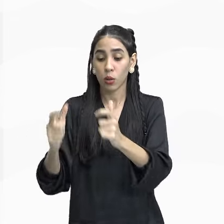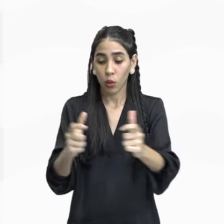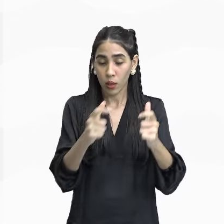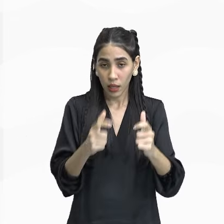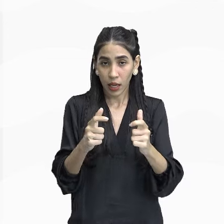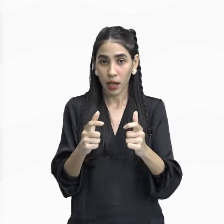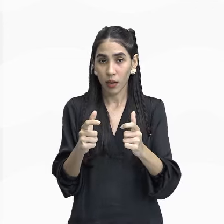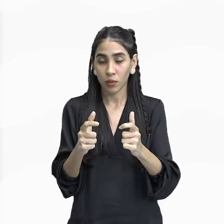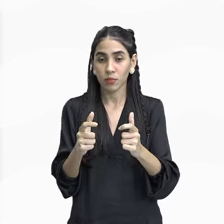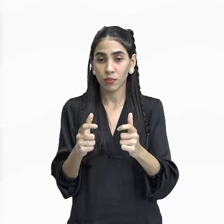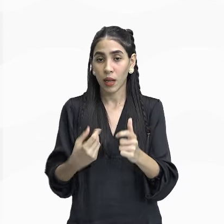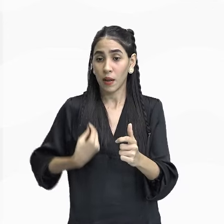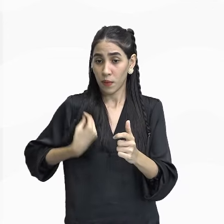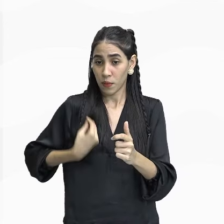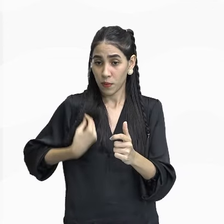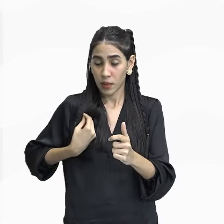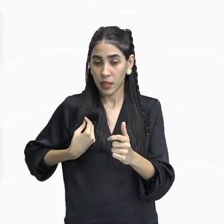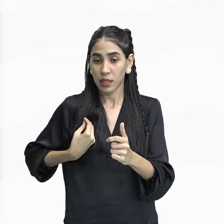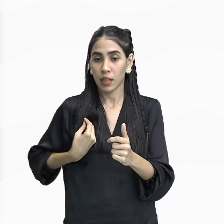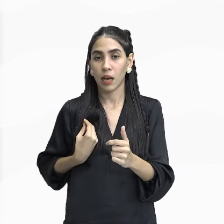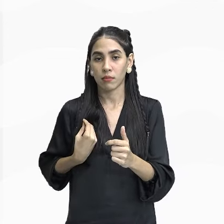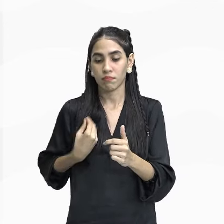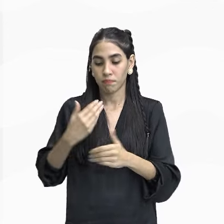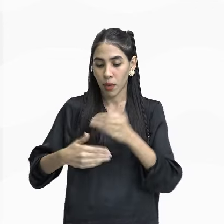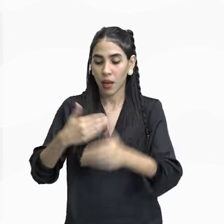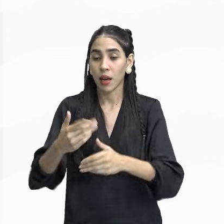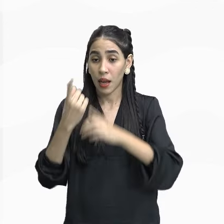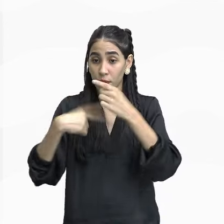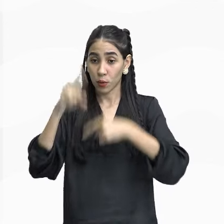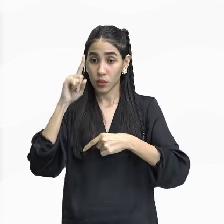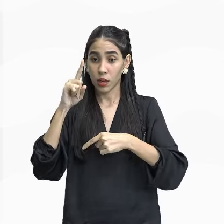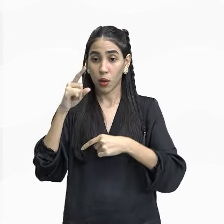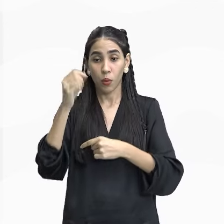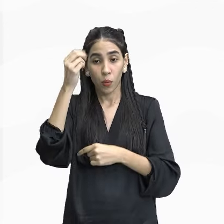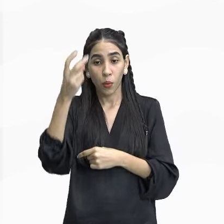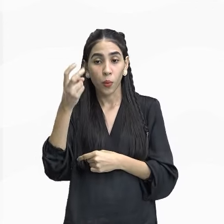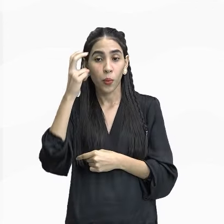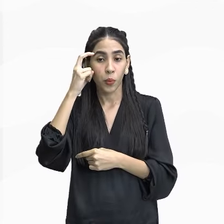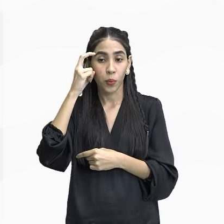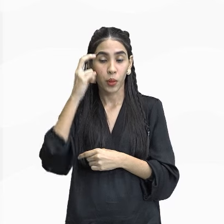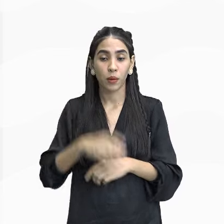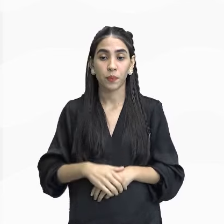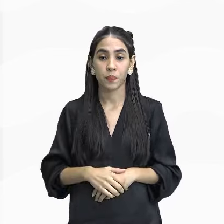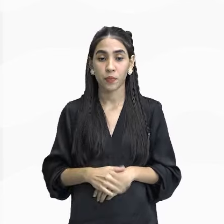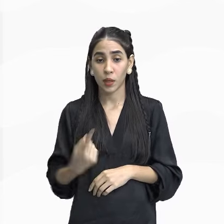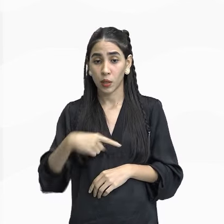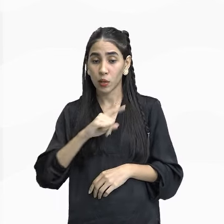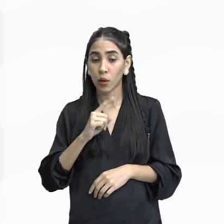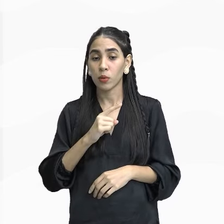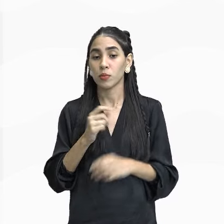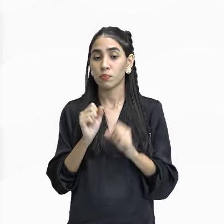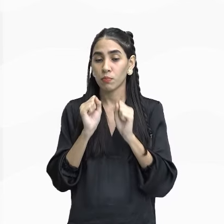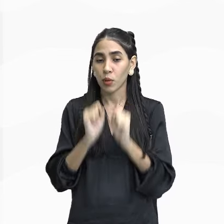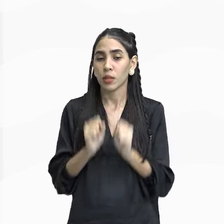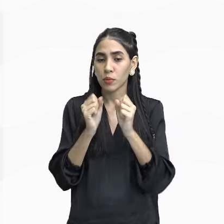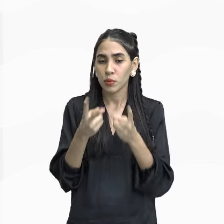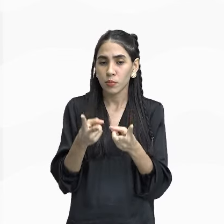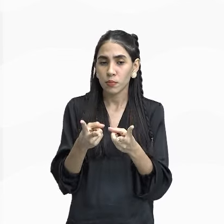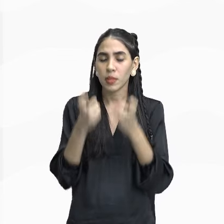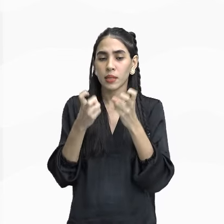como condição para a sua reprodução cultural. E nós podemos ver que o nosso estado, que é o Brasil,